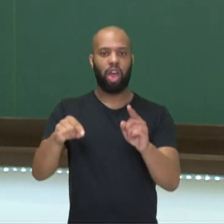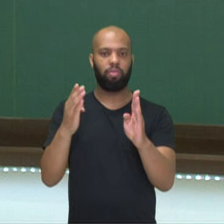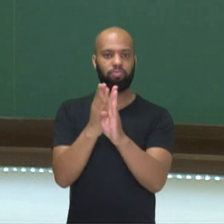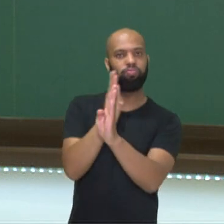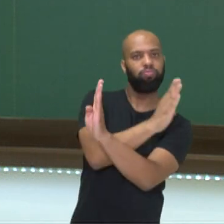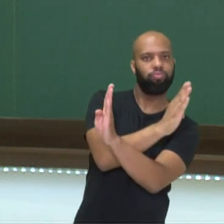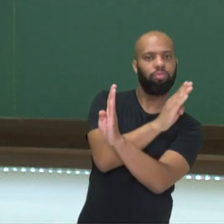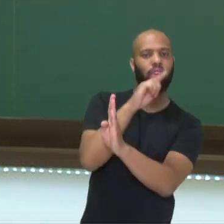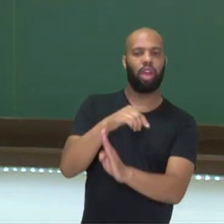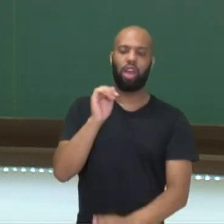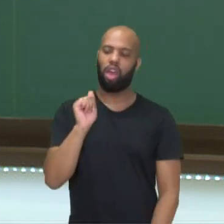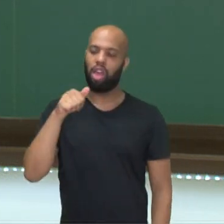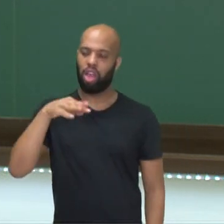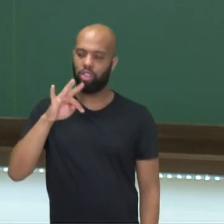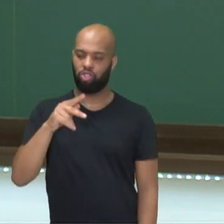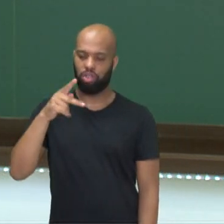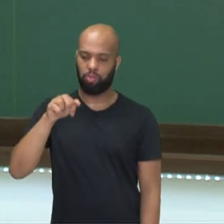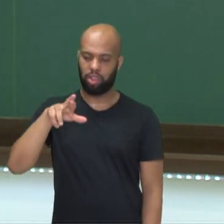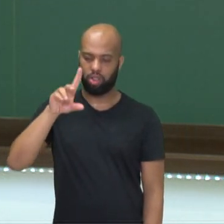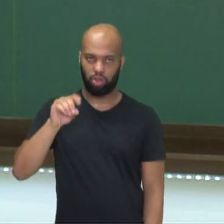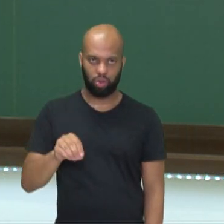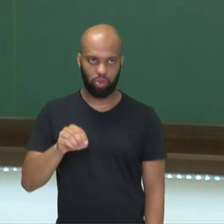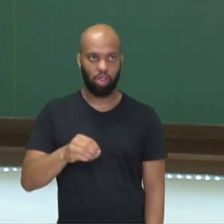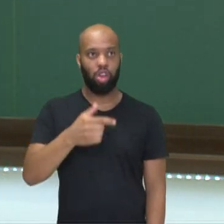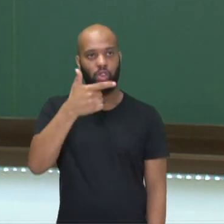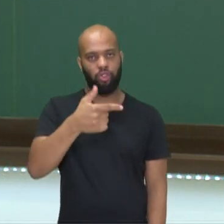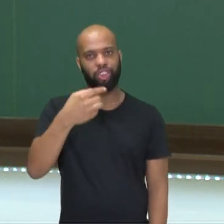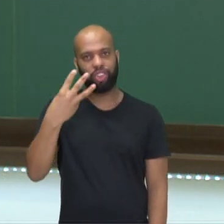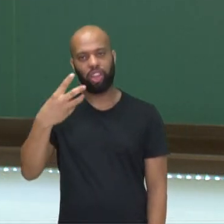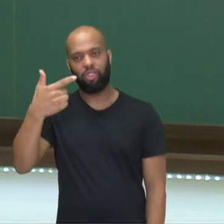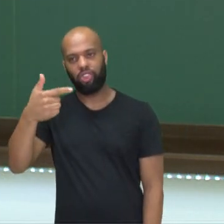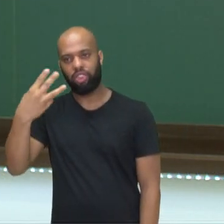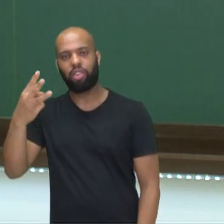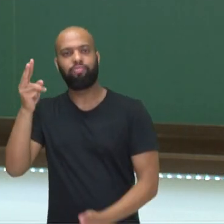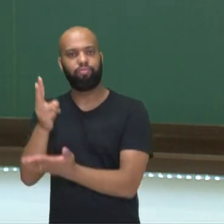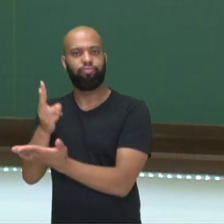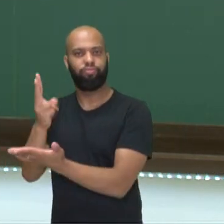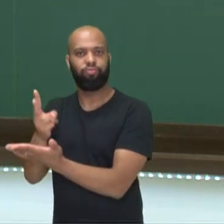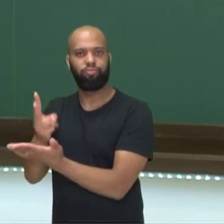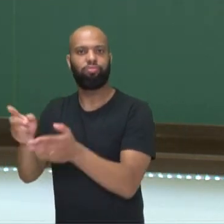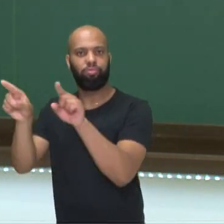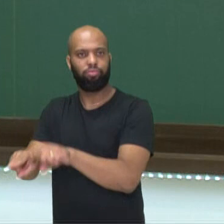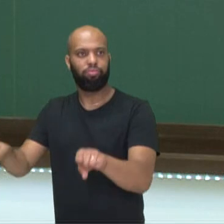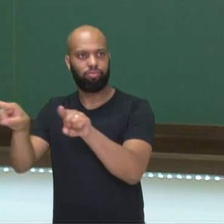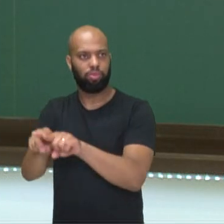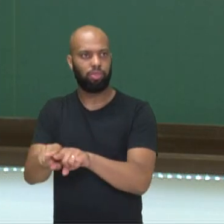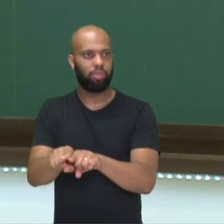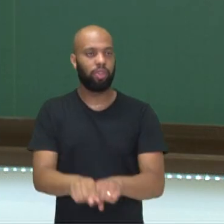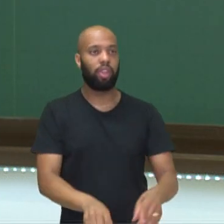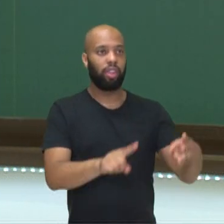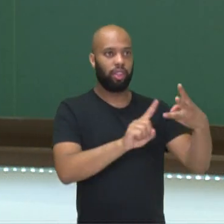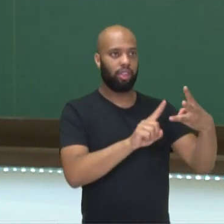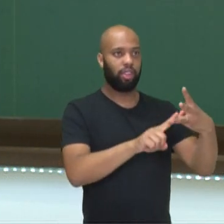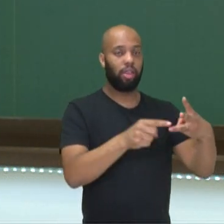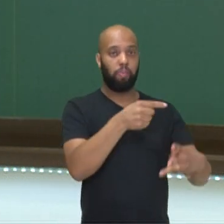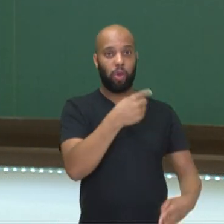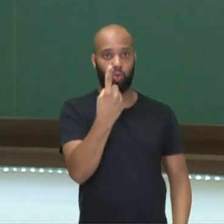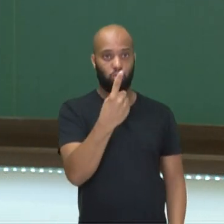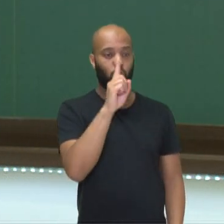antiperíodo. E o 23 é o período, certo? Na letra C você tem o menos 1, que é a parte